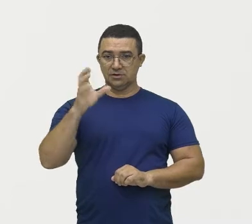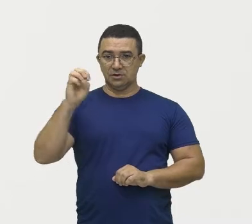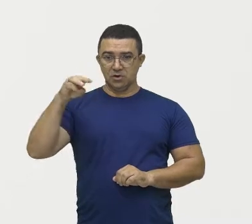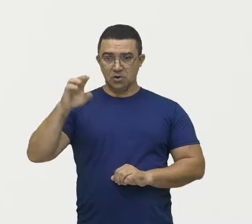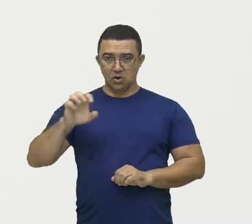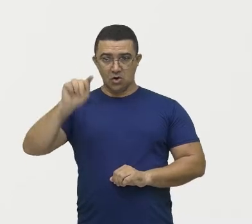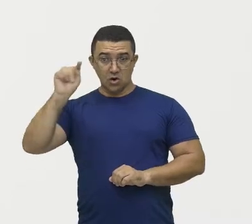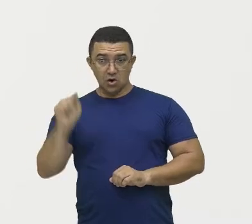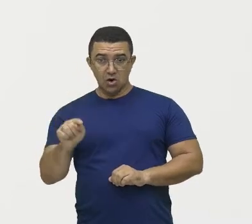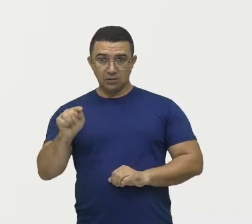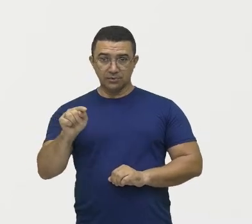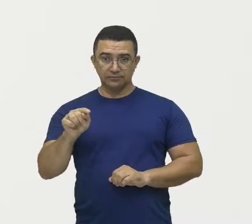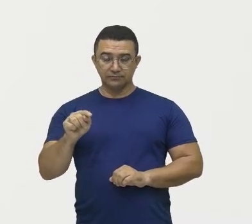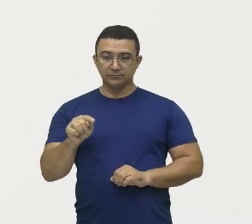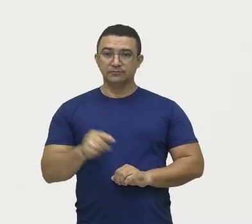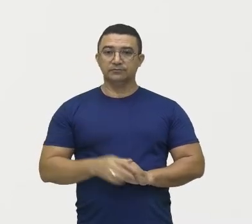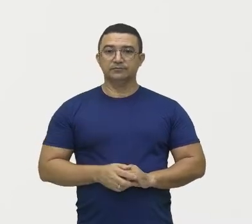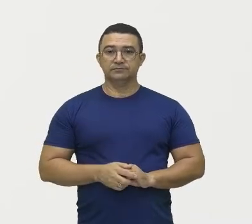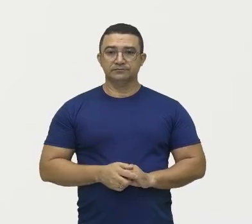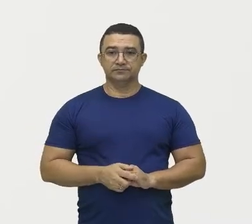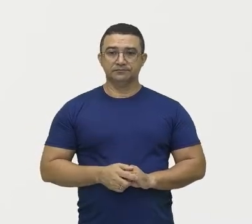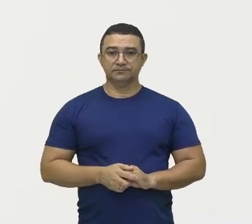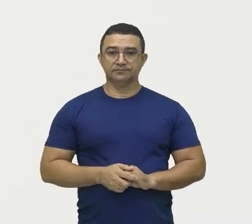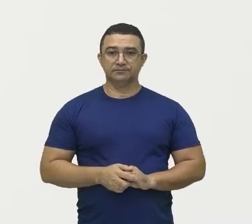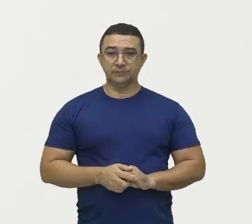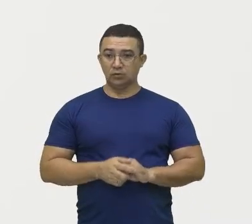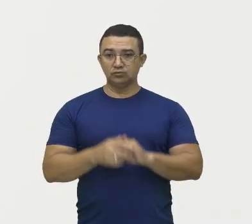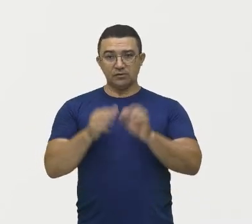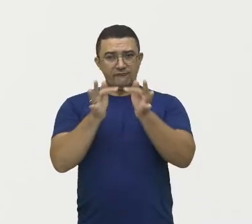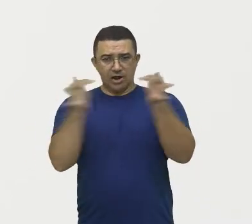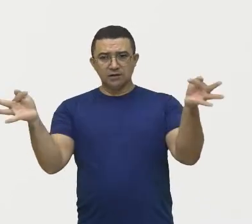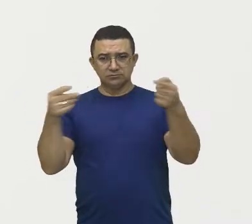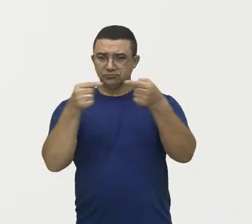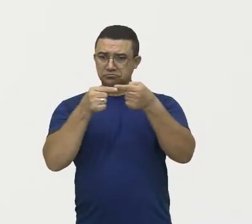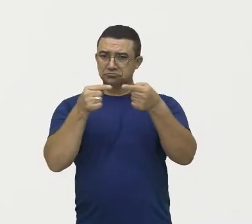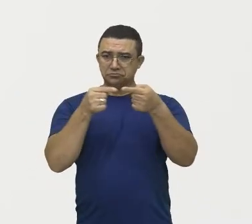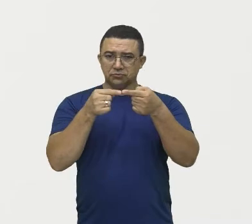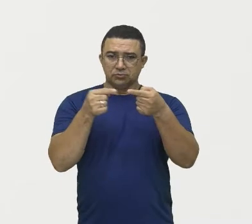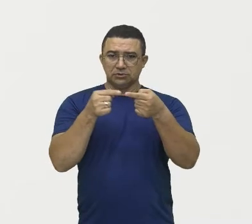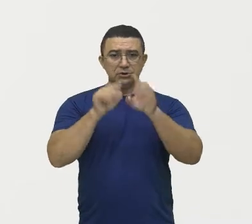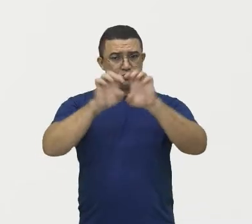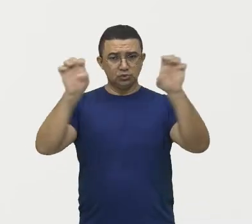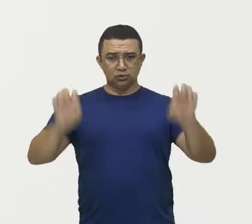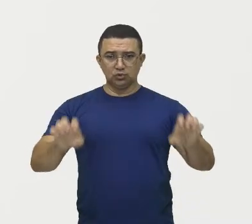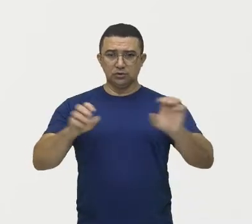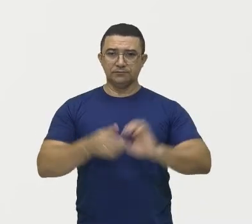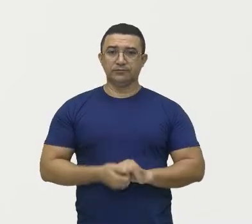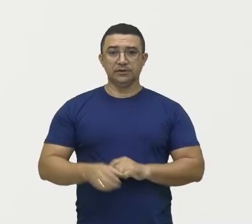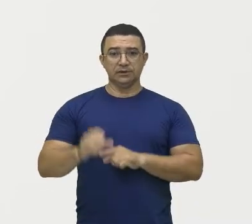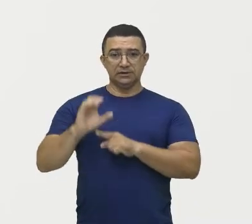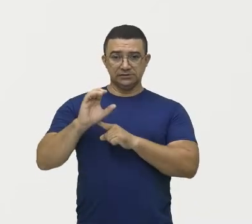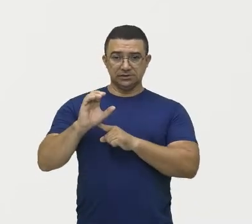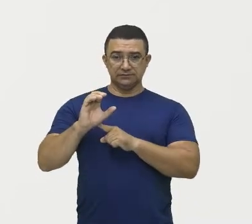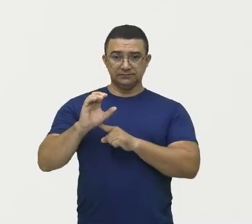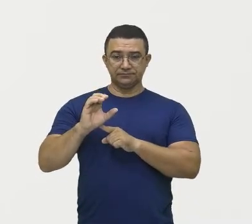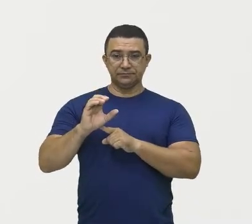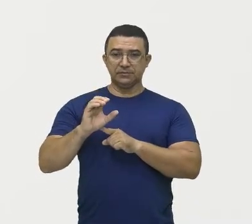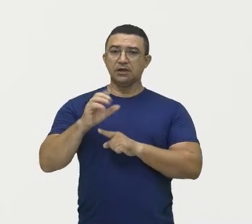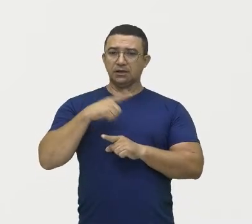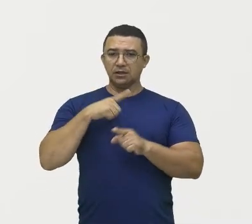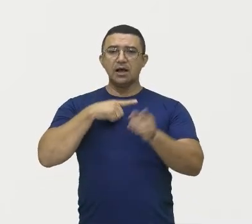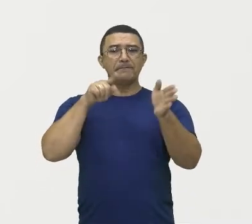verbo principal, complemento, ponto de interrogação. Na letra C, did they work in the afternoon? Eu tenho uma pergunta